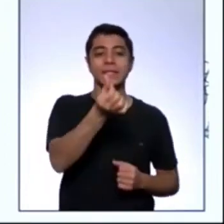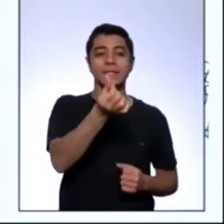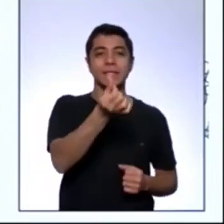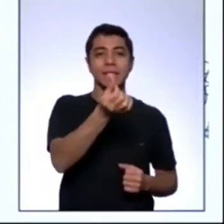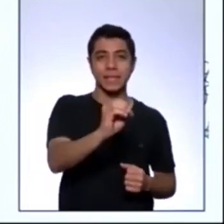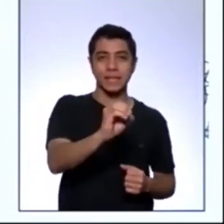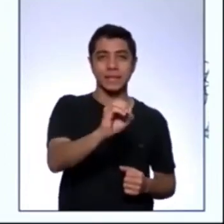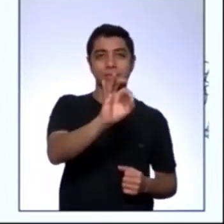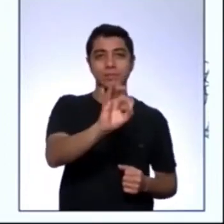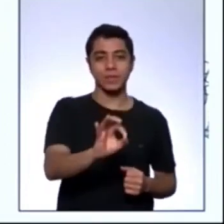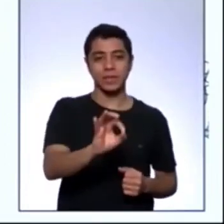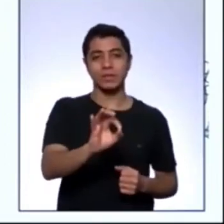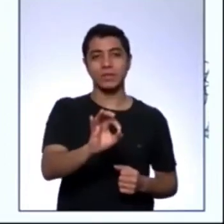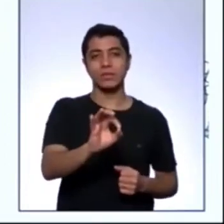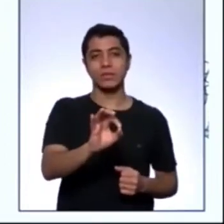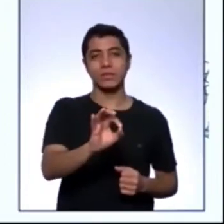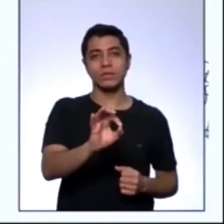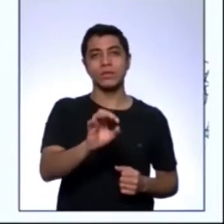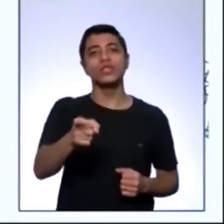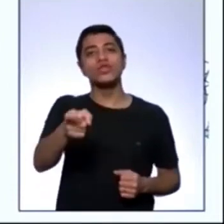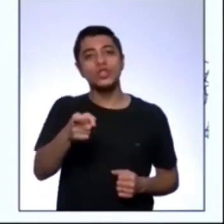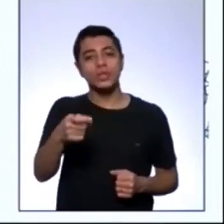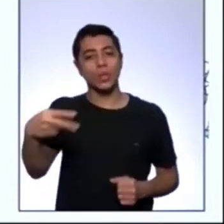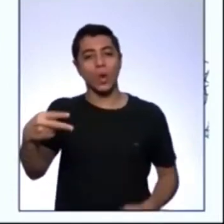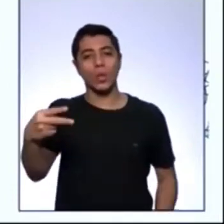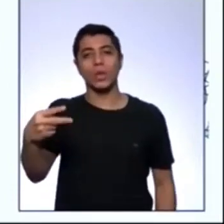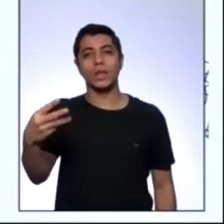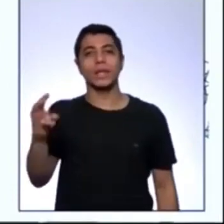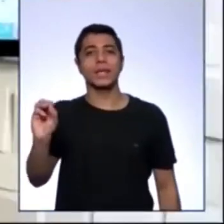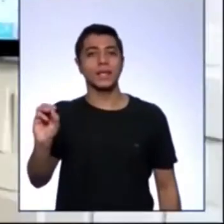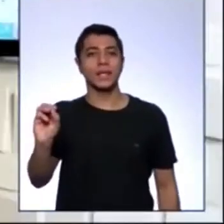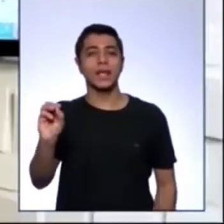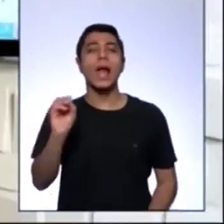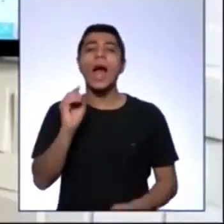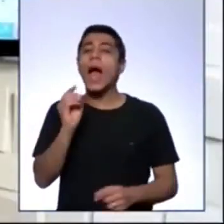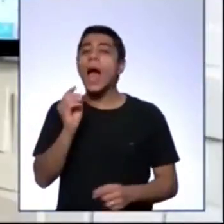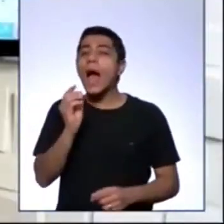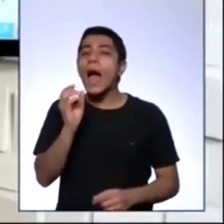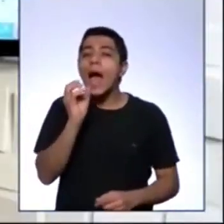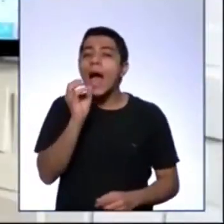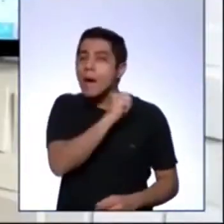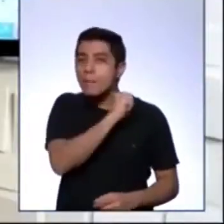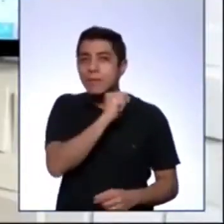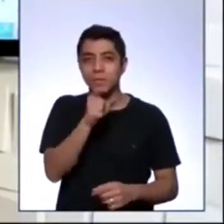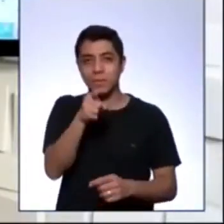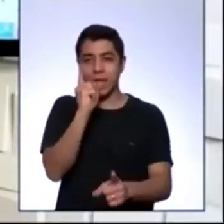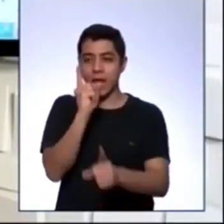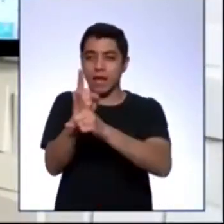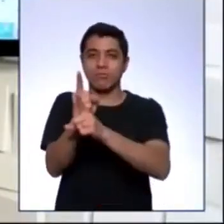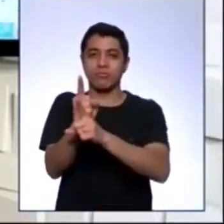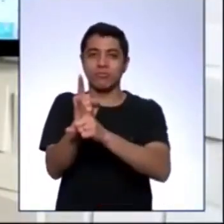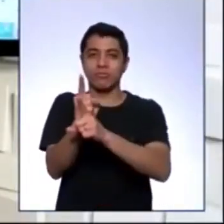50 os alunos pode